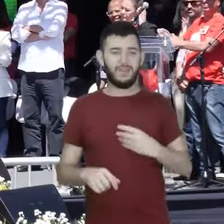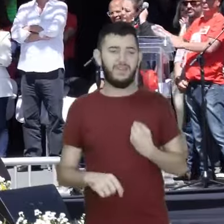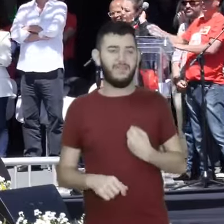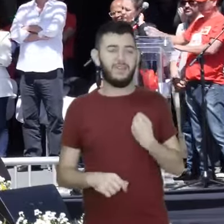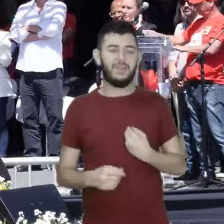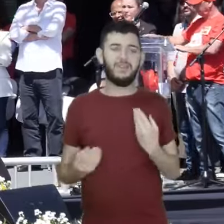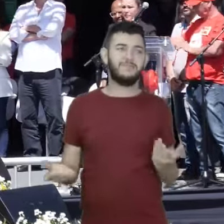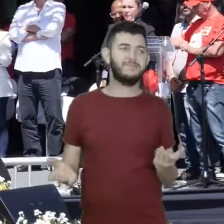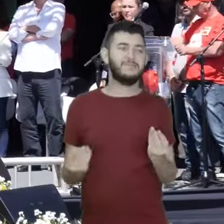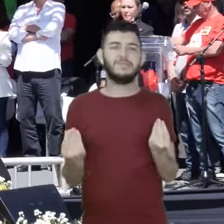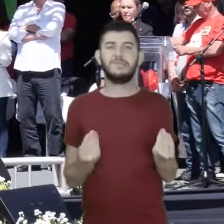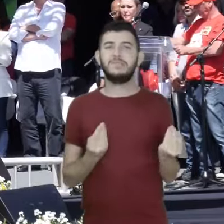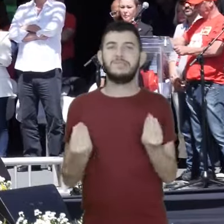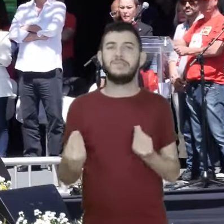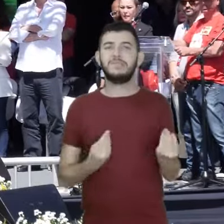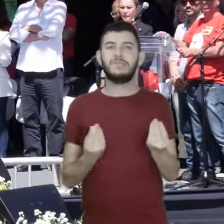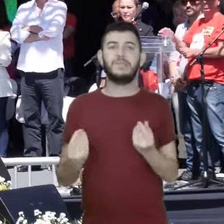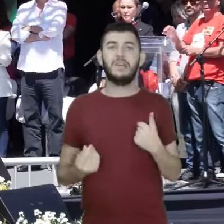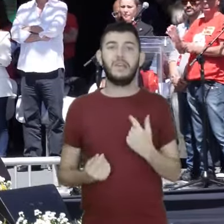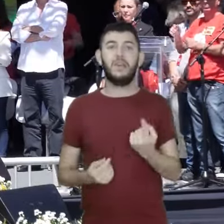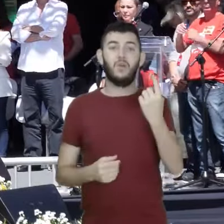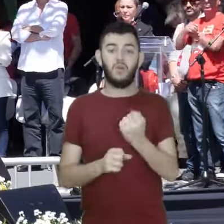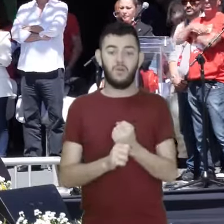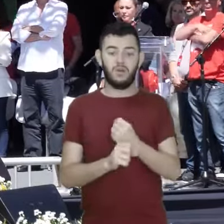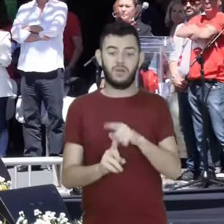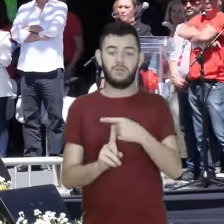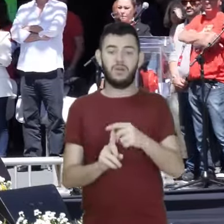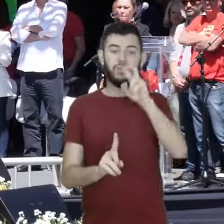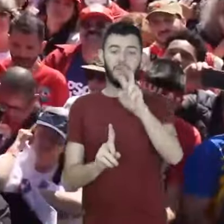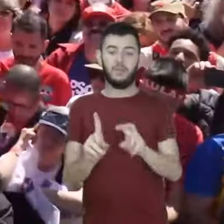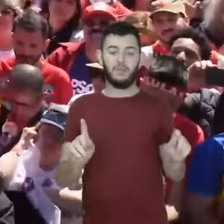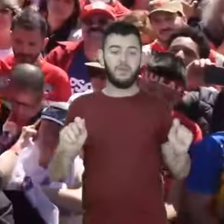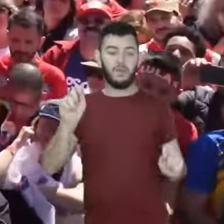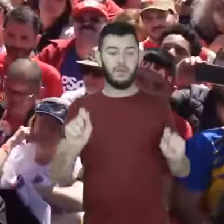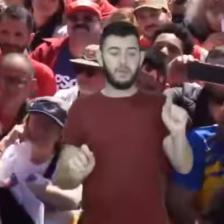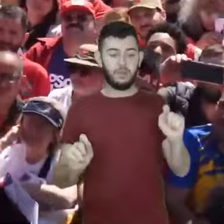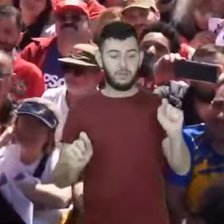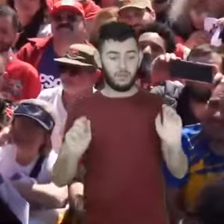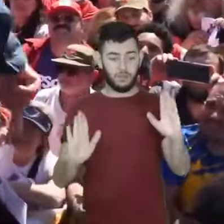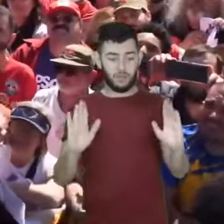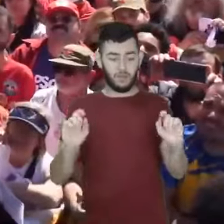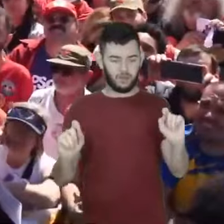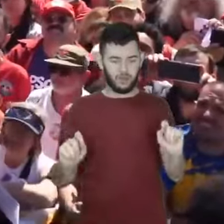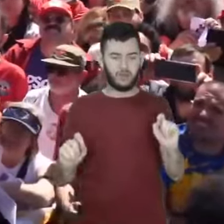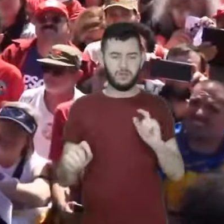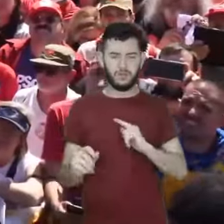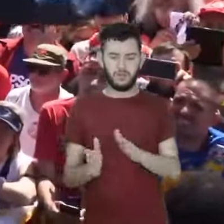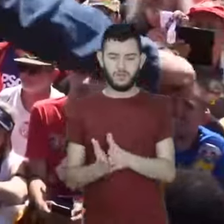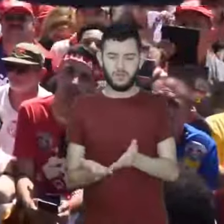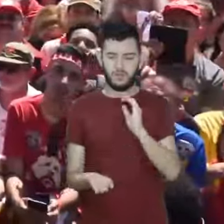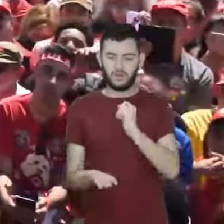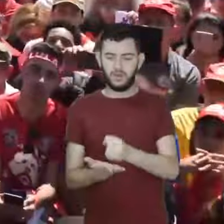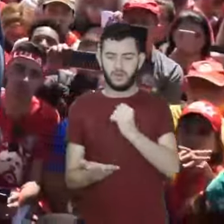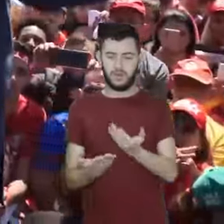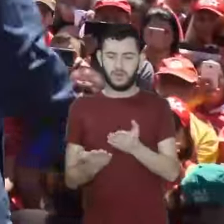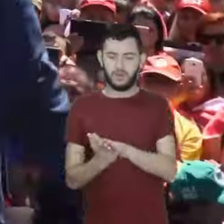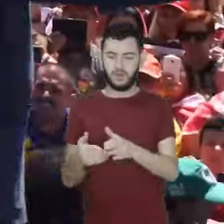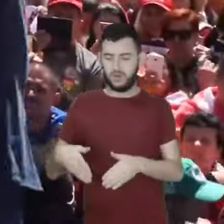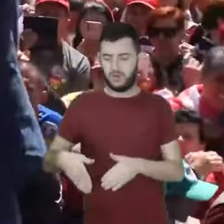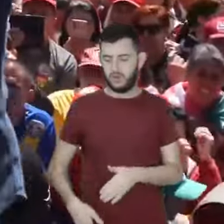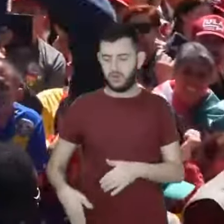com carteira no bolso. E isso hoje acontece com menina de 17 anos, de 18 anos, com menino de 18